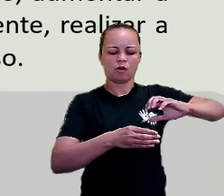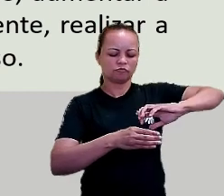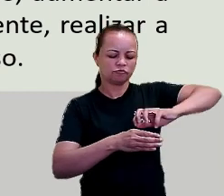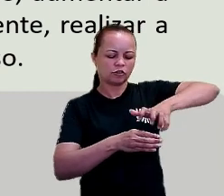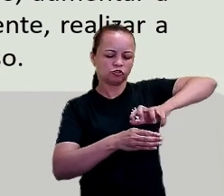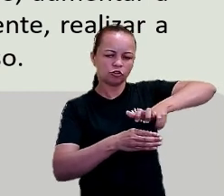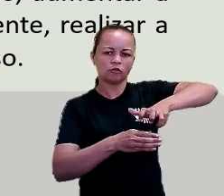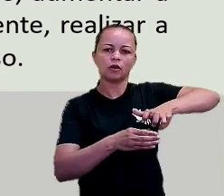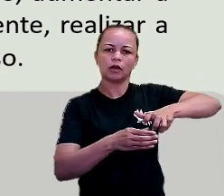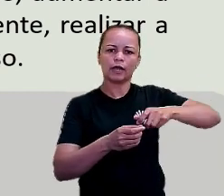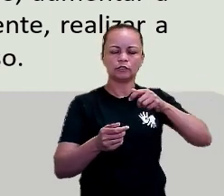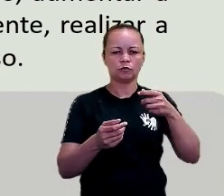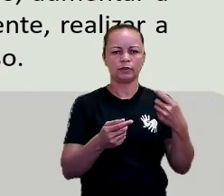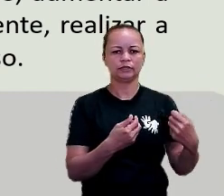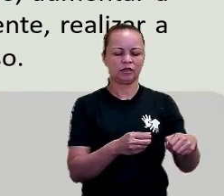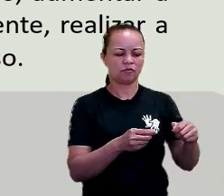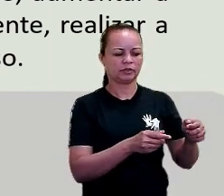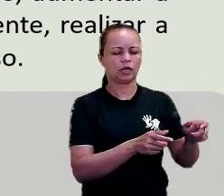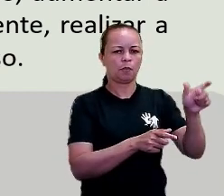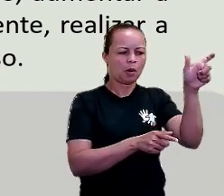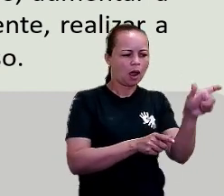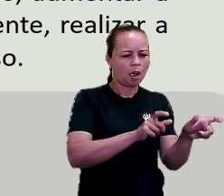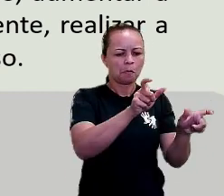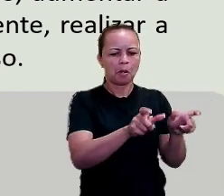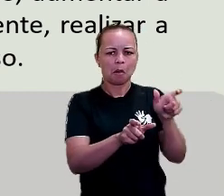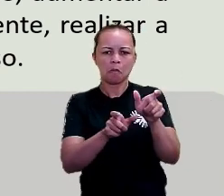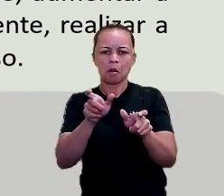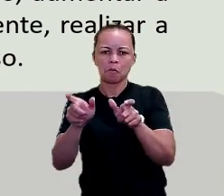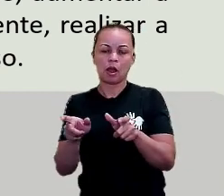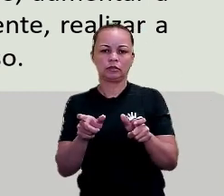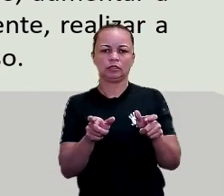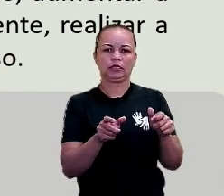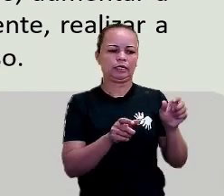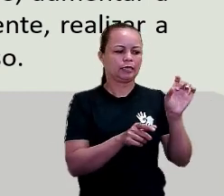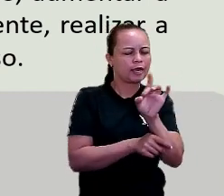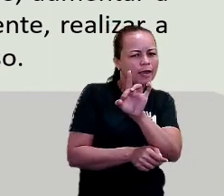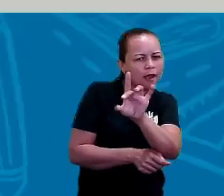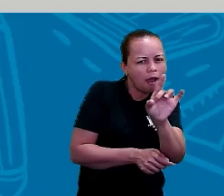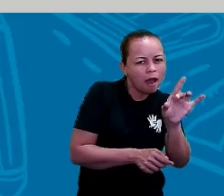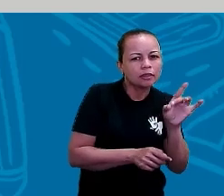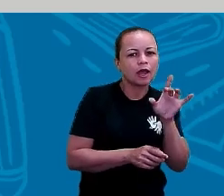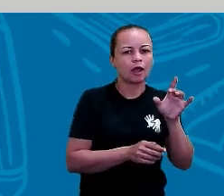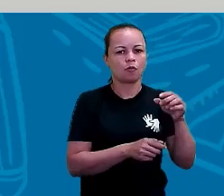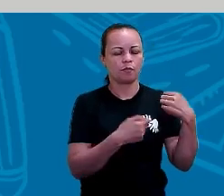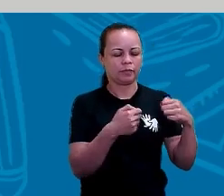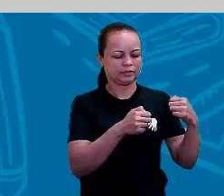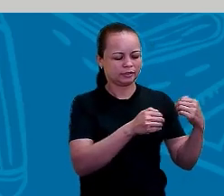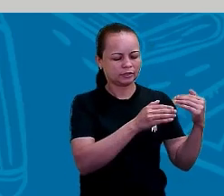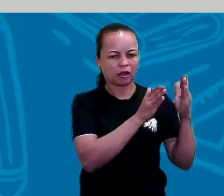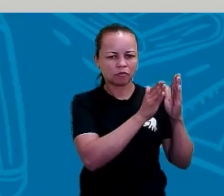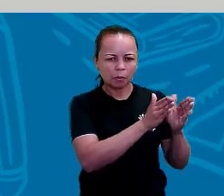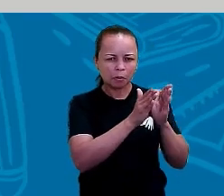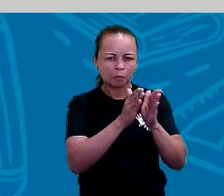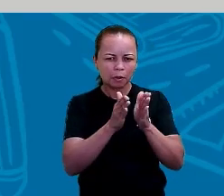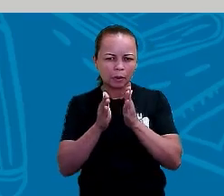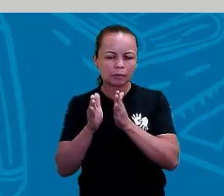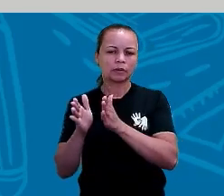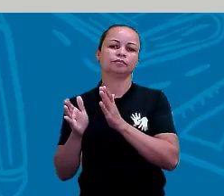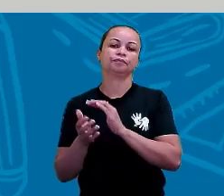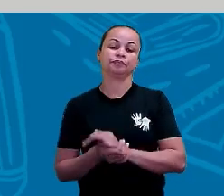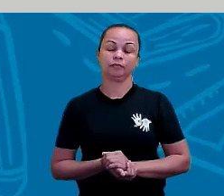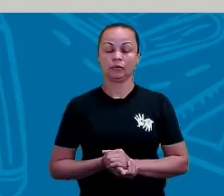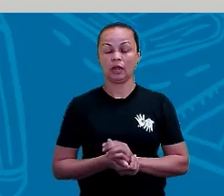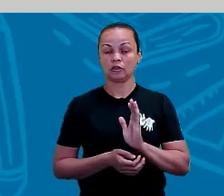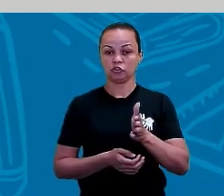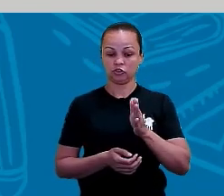ser passado de mão em mão. Já no Fordismo, foi a esteira, onde se colocavam os produtos, para a